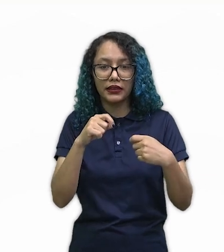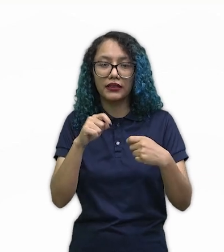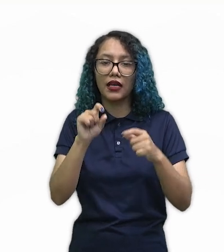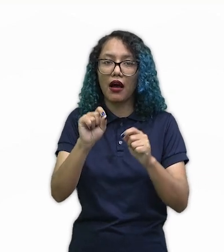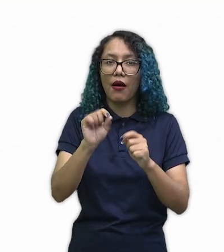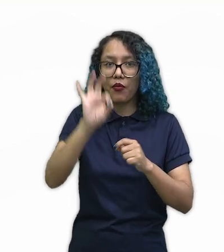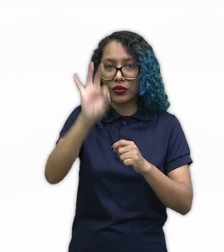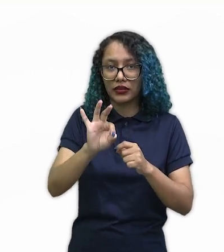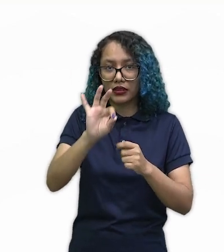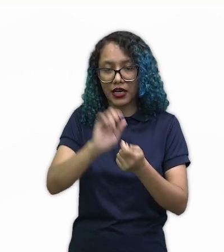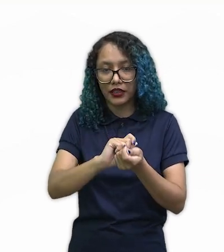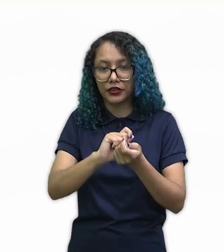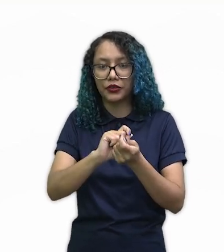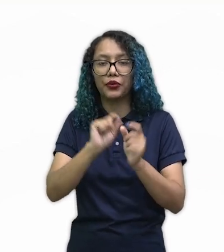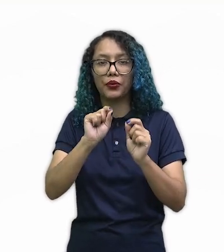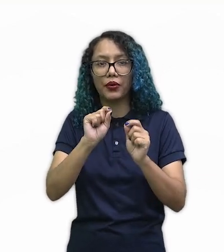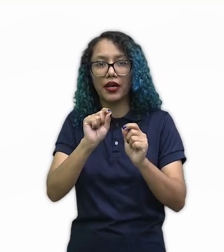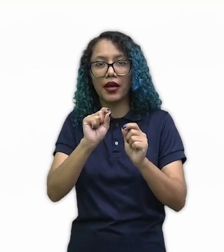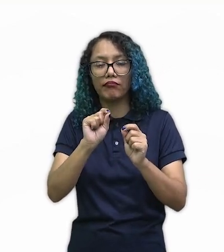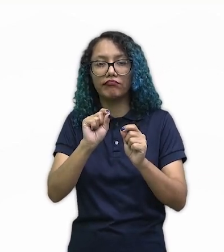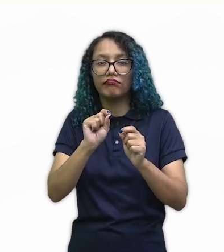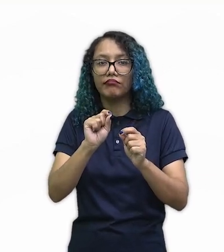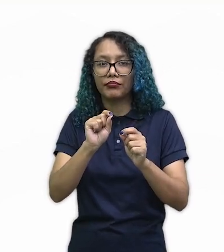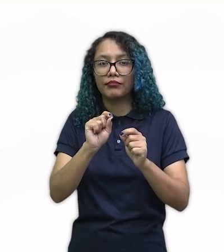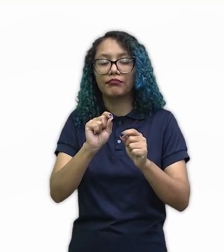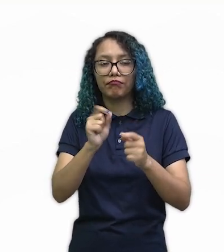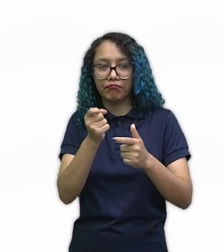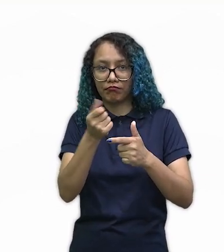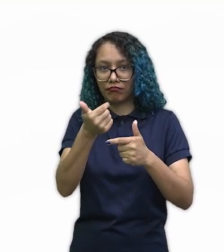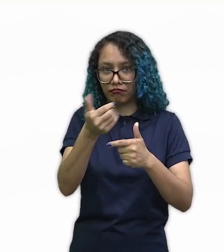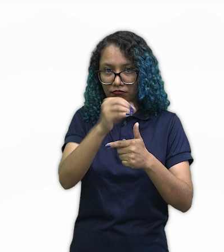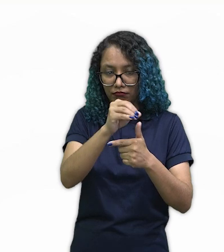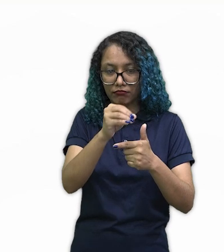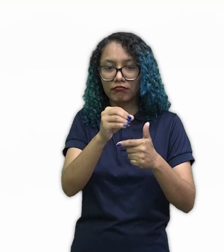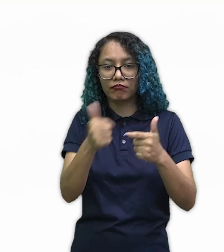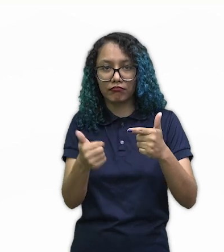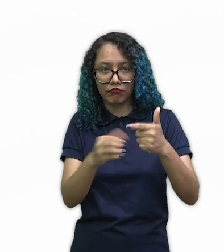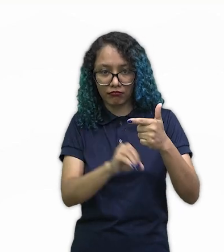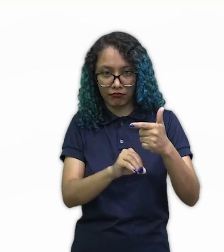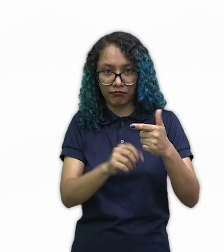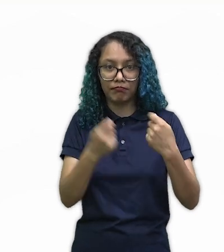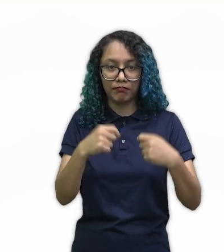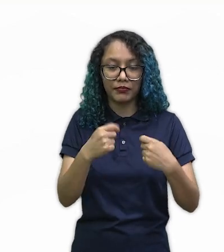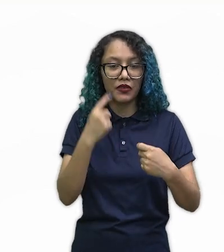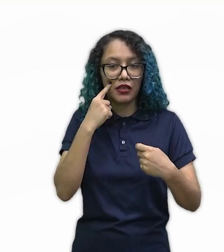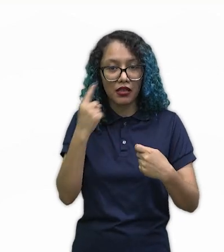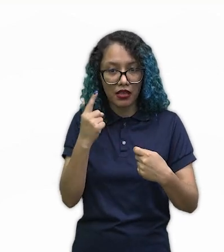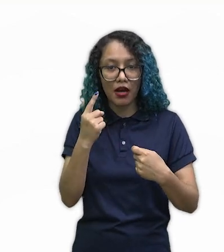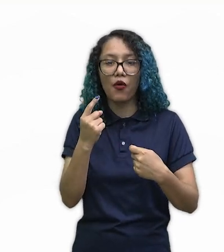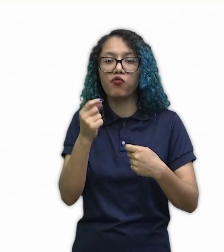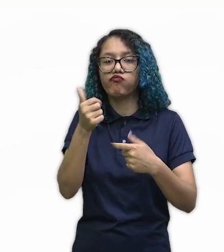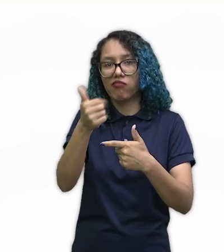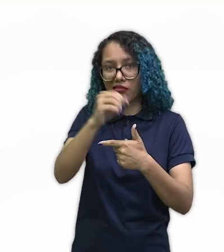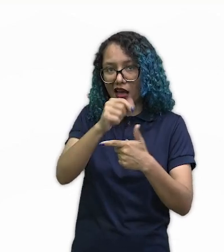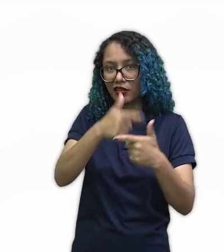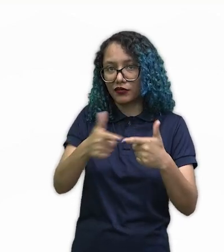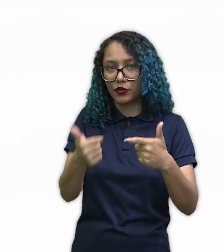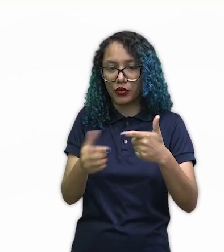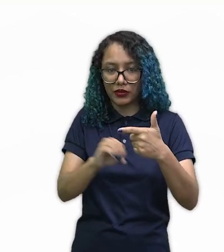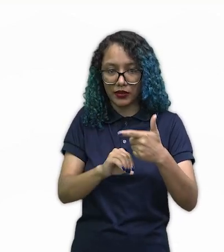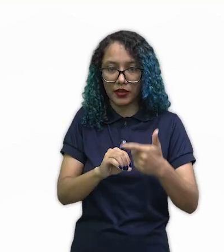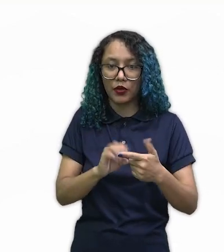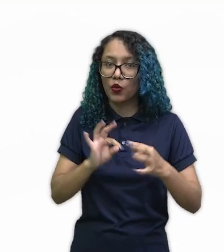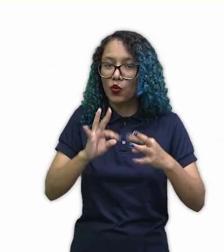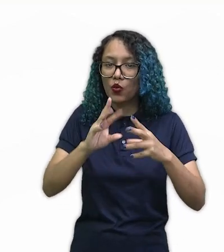da porcentagem e colocar o valor embaixo da fração igual a 100. Então, a gente vai ter aqui 10 sobre 100. E